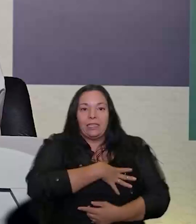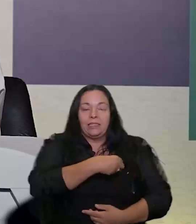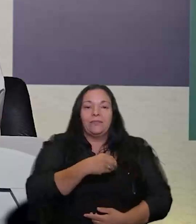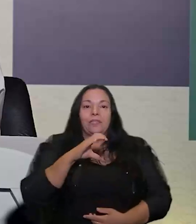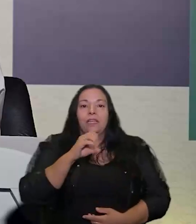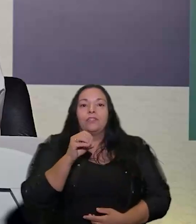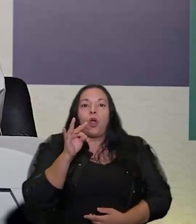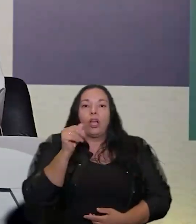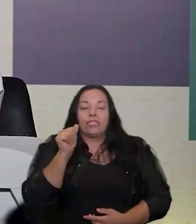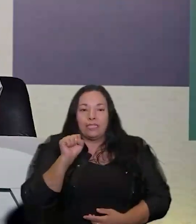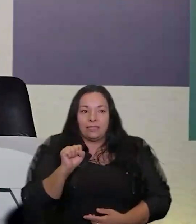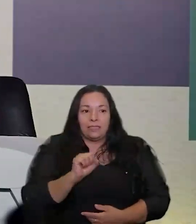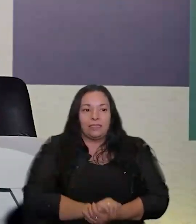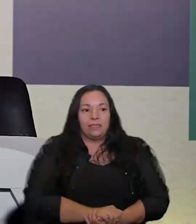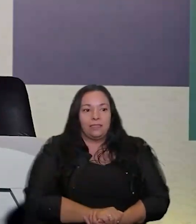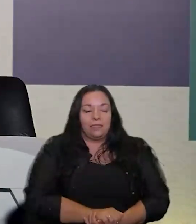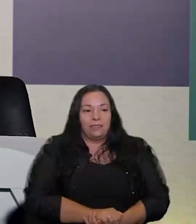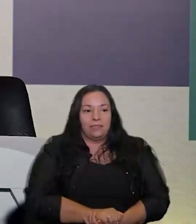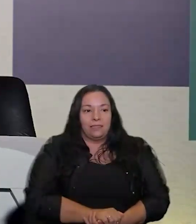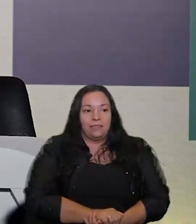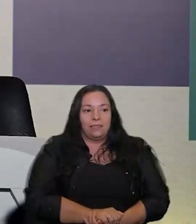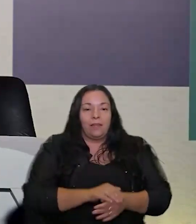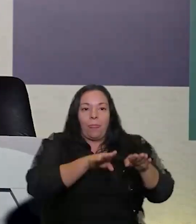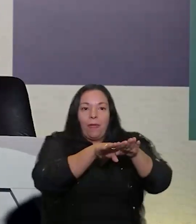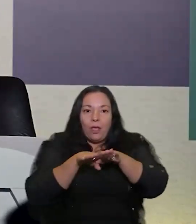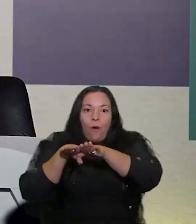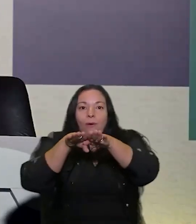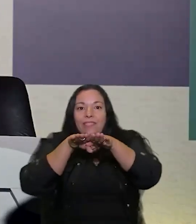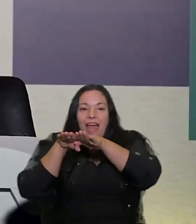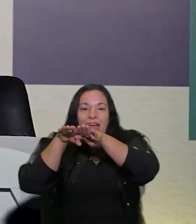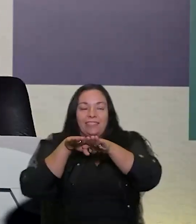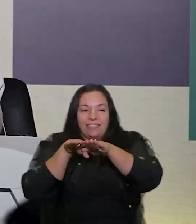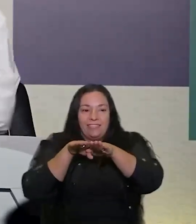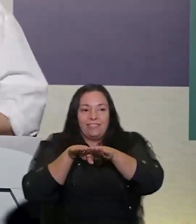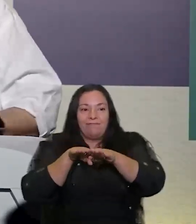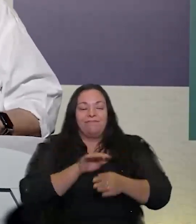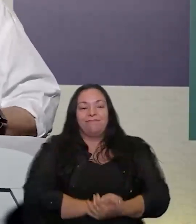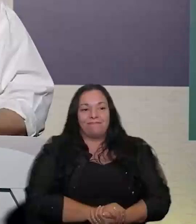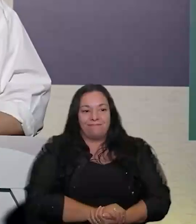né, em igualdade de condições comigo.